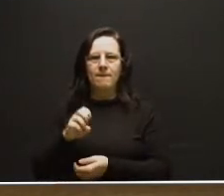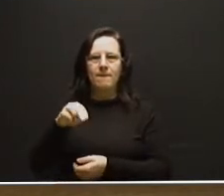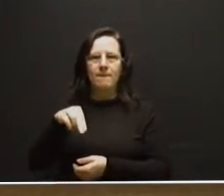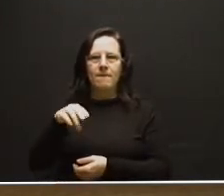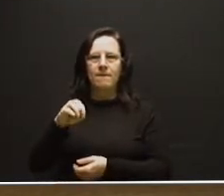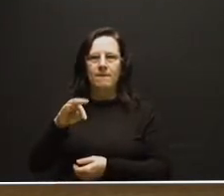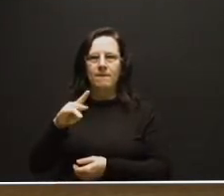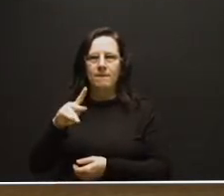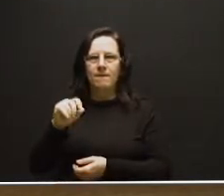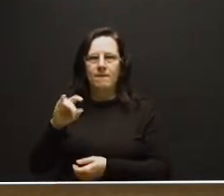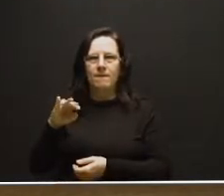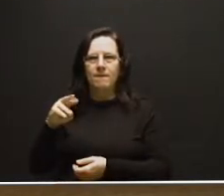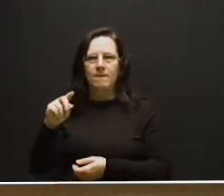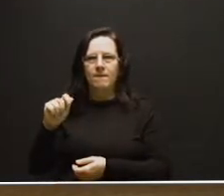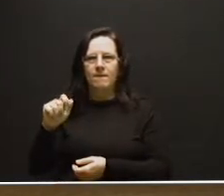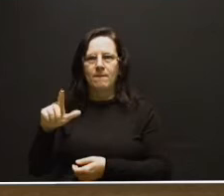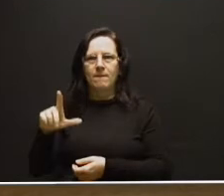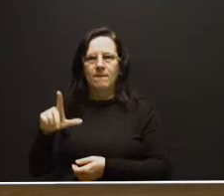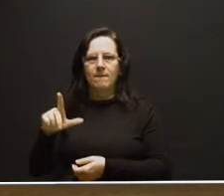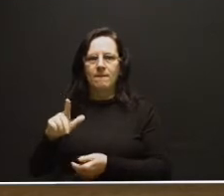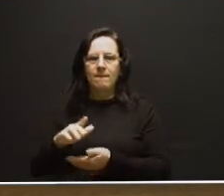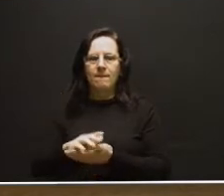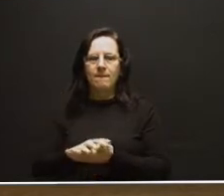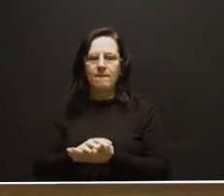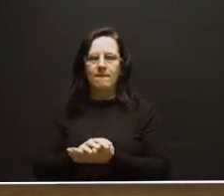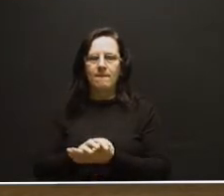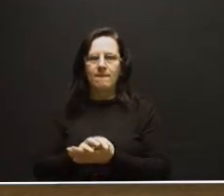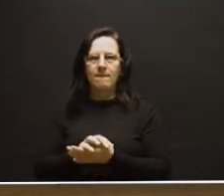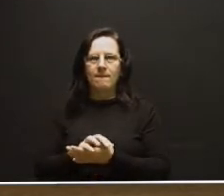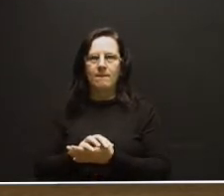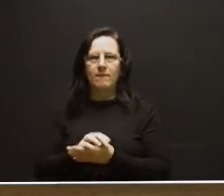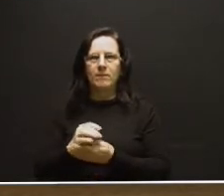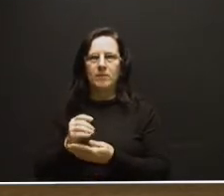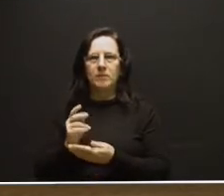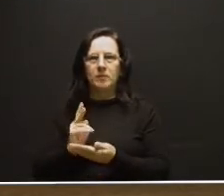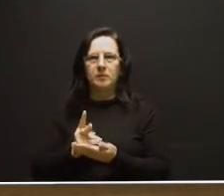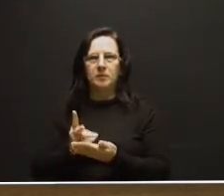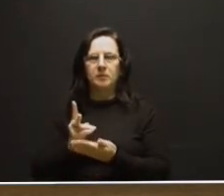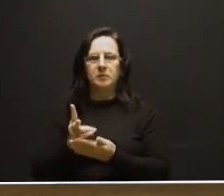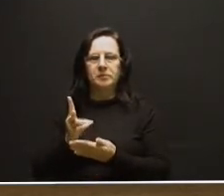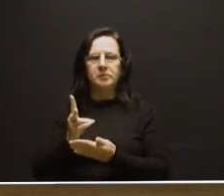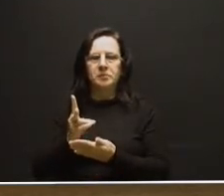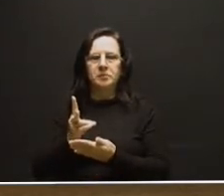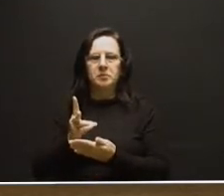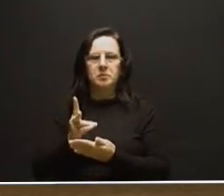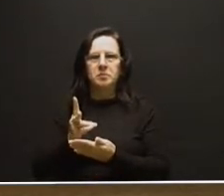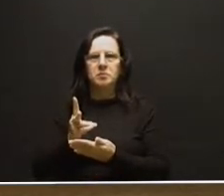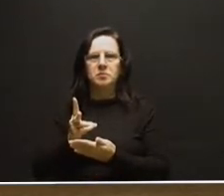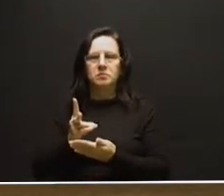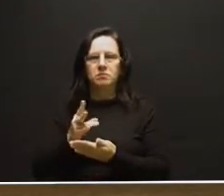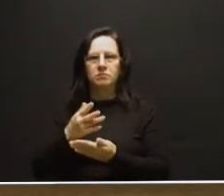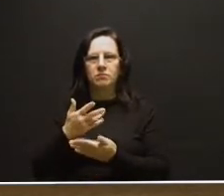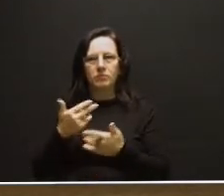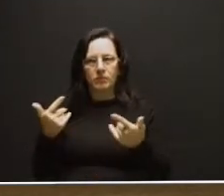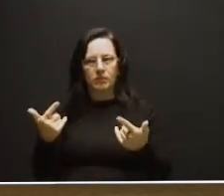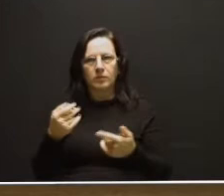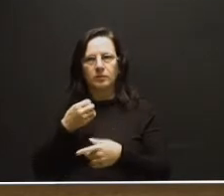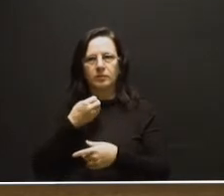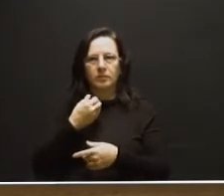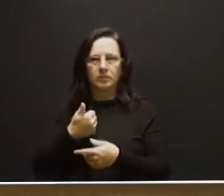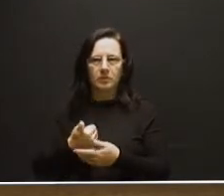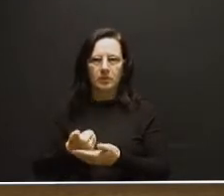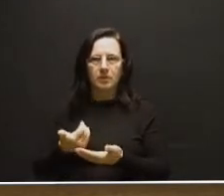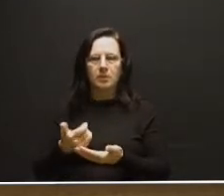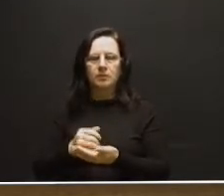aqui o motor sempre atualizando tentando ver que foi de positivo na tv